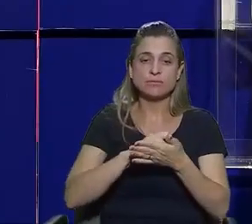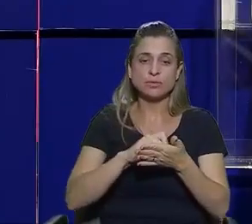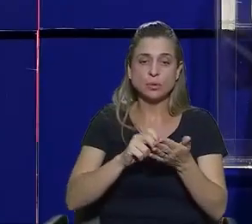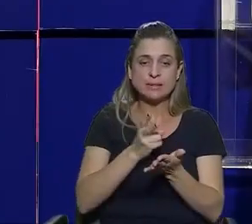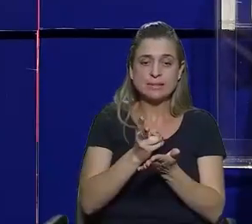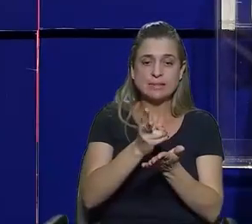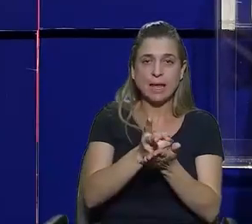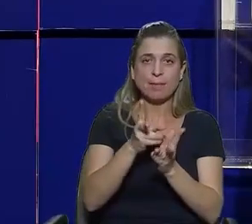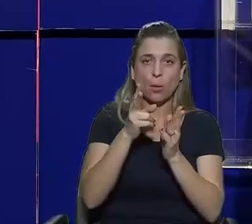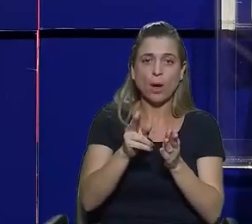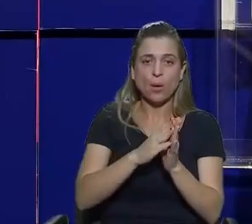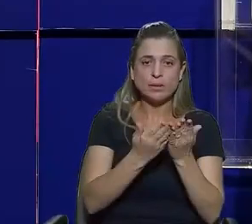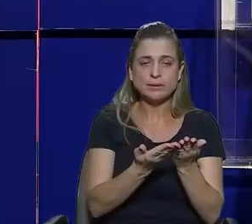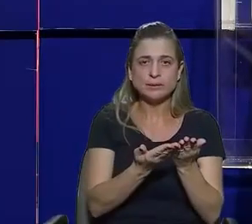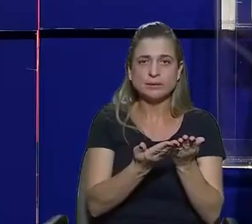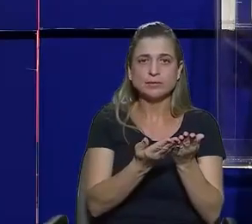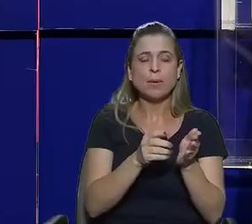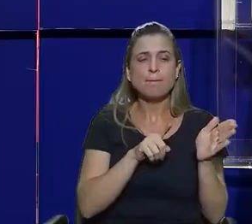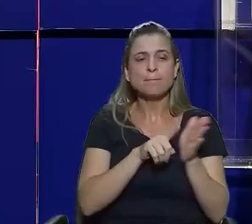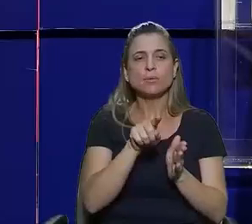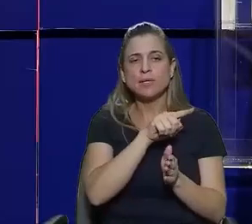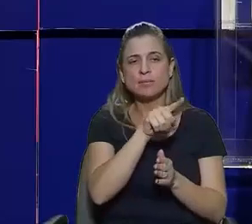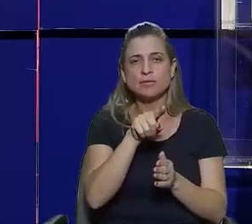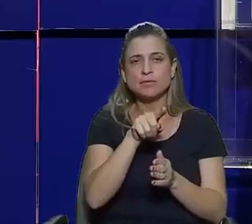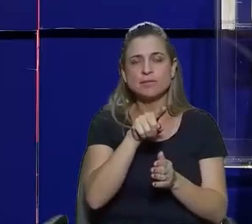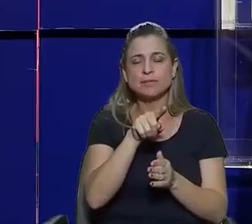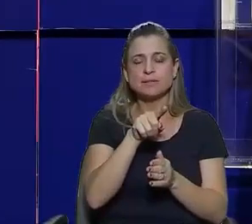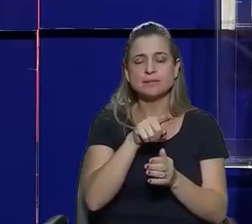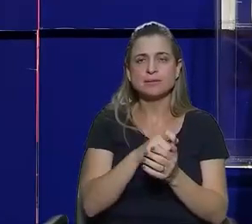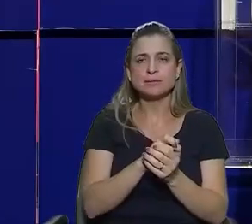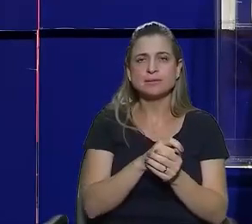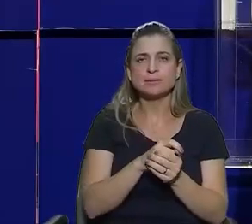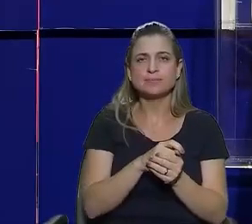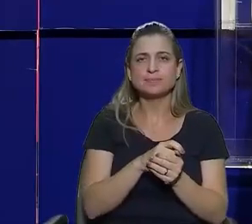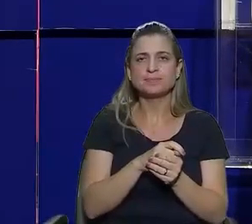mesma questão. Eu queria perguntar para vocês, já que a gente tem só 30 segundos...